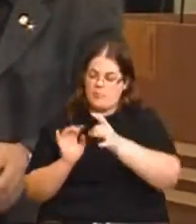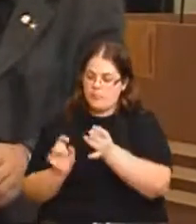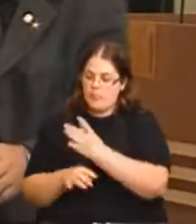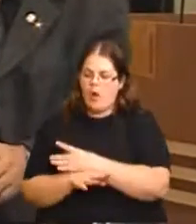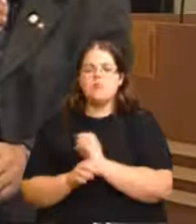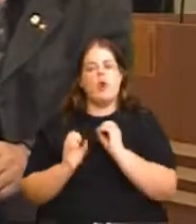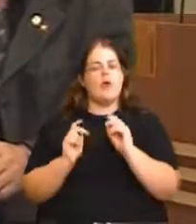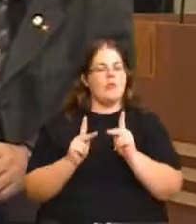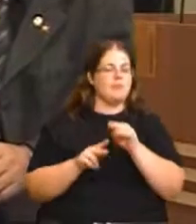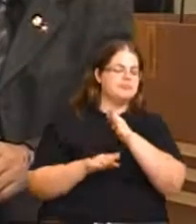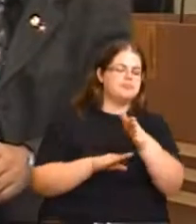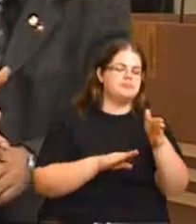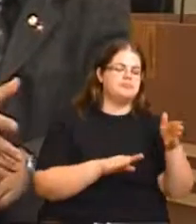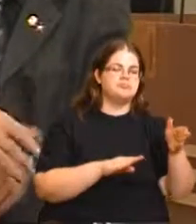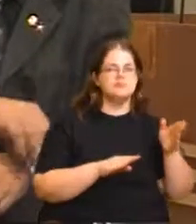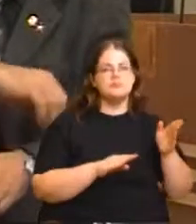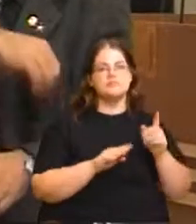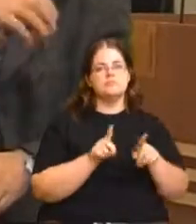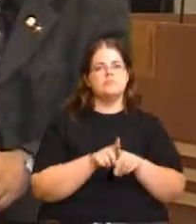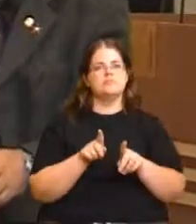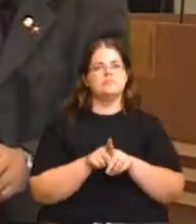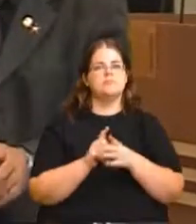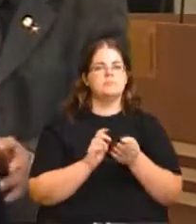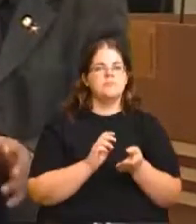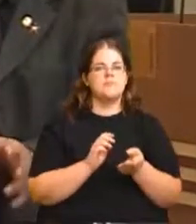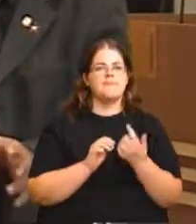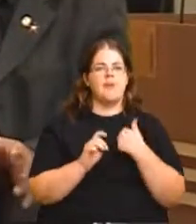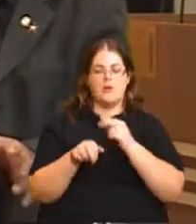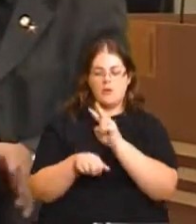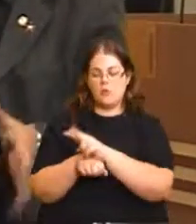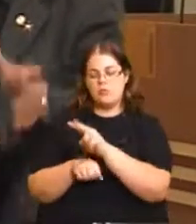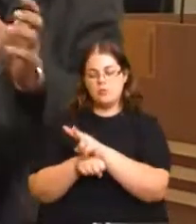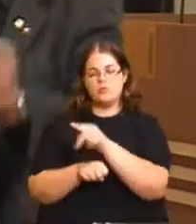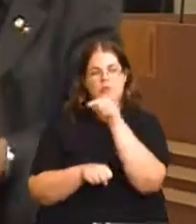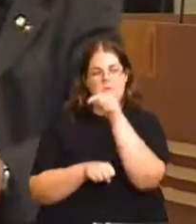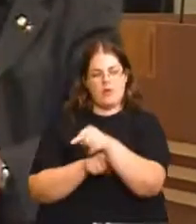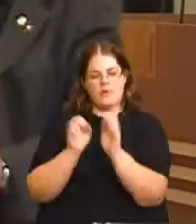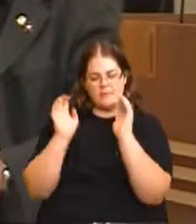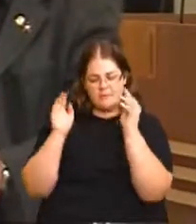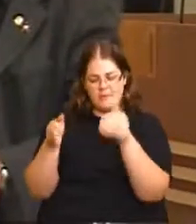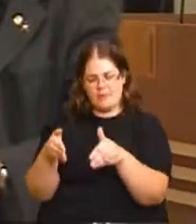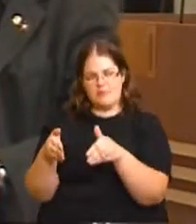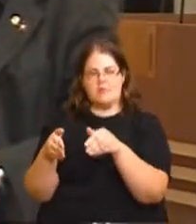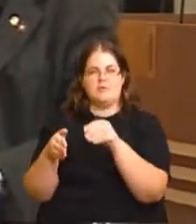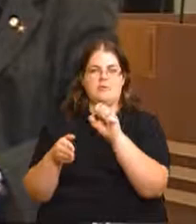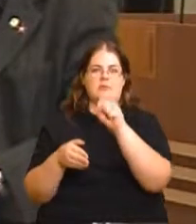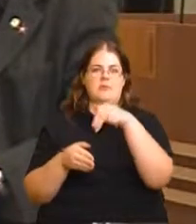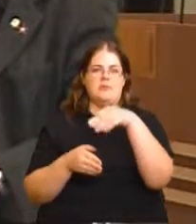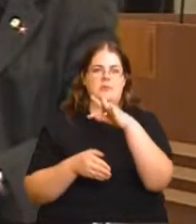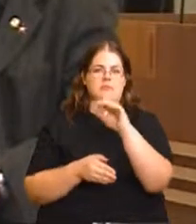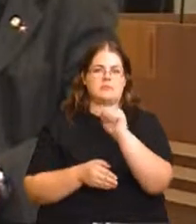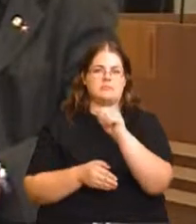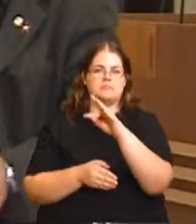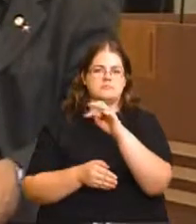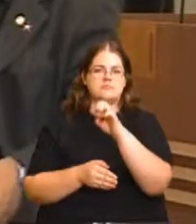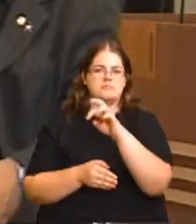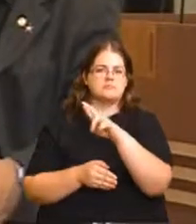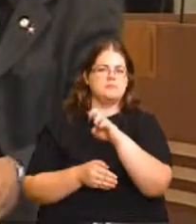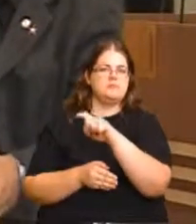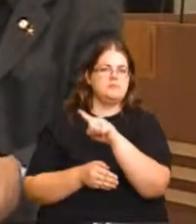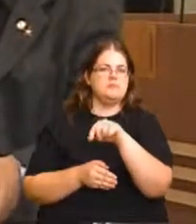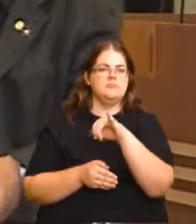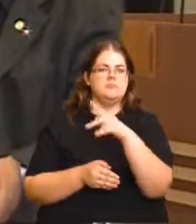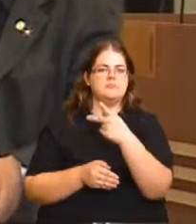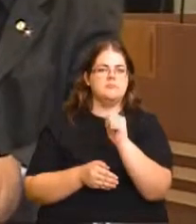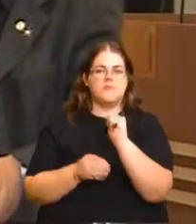Então, cada bairro pode ter seu vereador, a gente é vereador de toda a cidade, é claro, mas eu cuido muito da Santa Terezinha, porque lá é meu bairro. É lá que eu vou